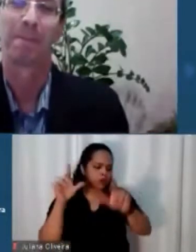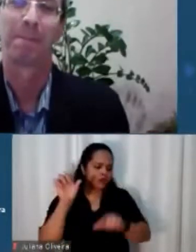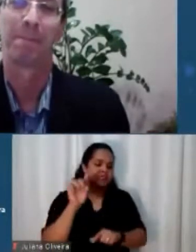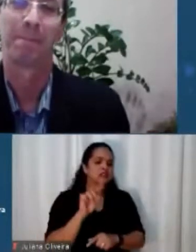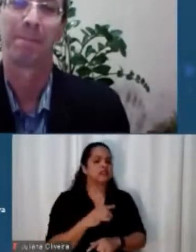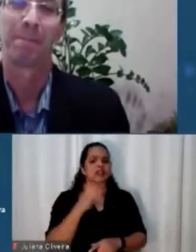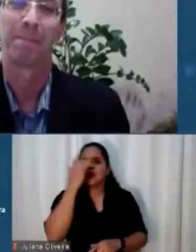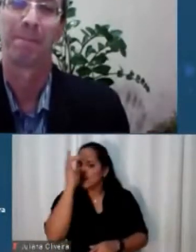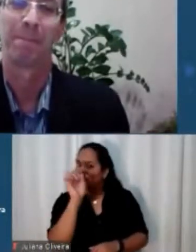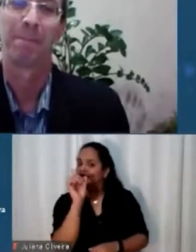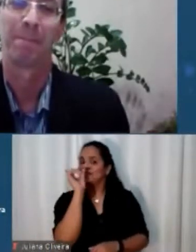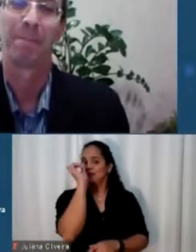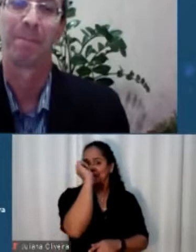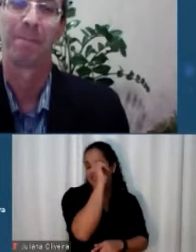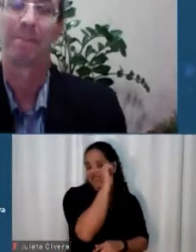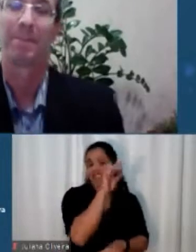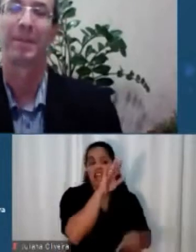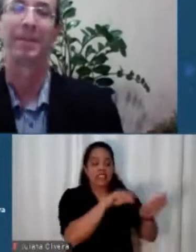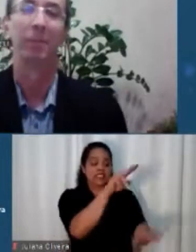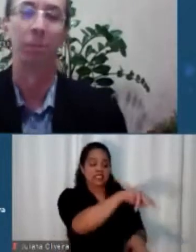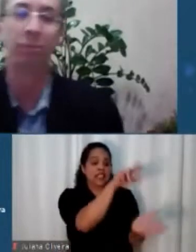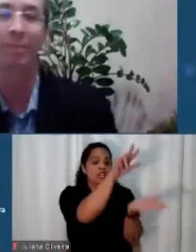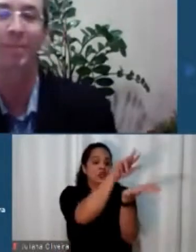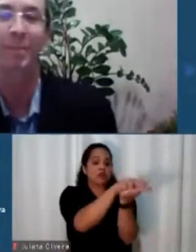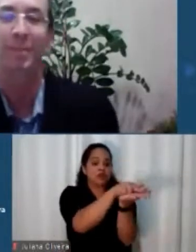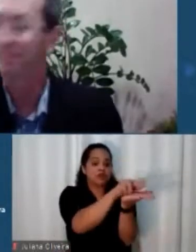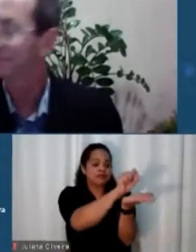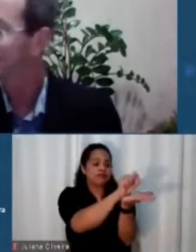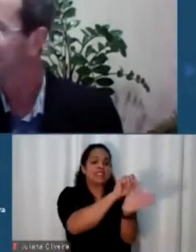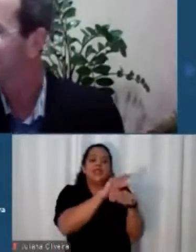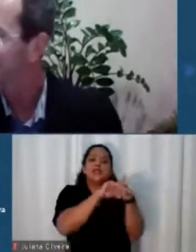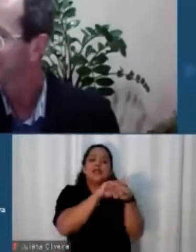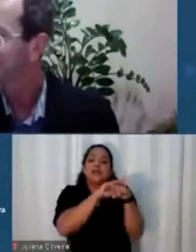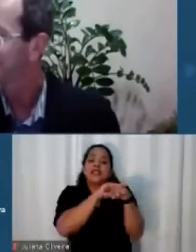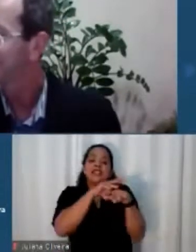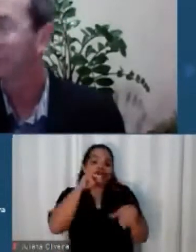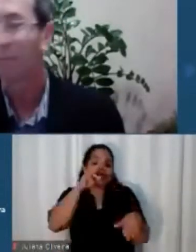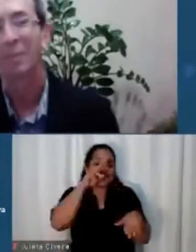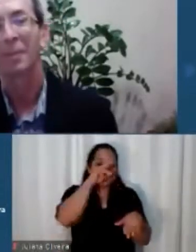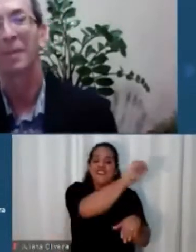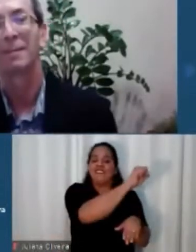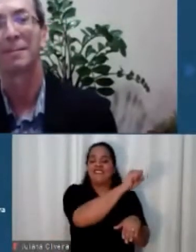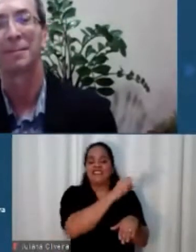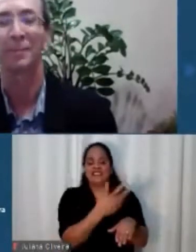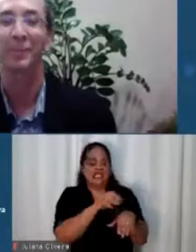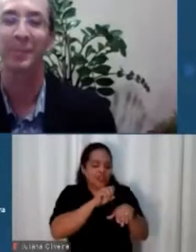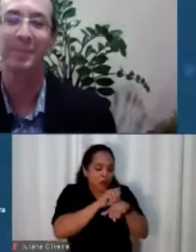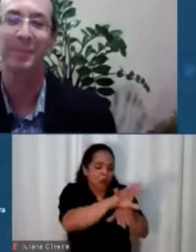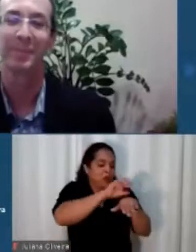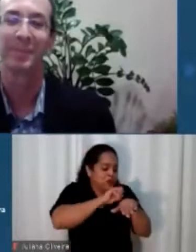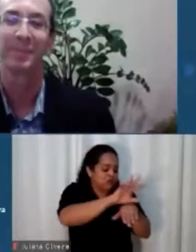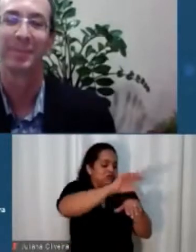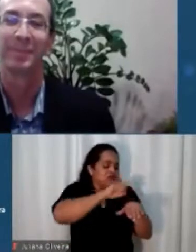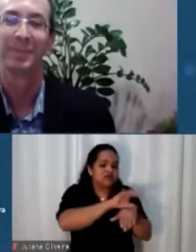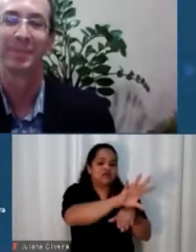tem um risco, um sangramento, e aí podemos colocar tanto o